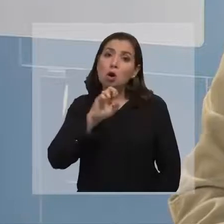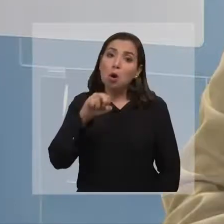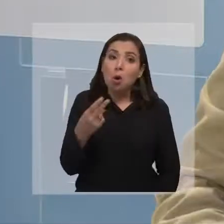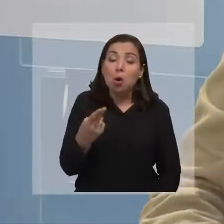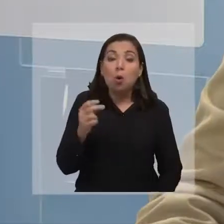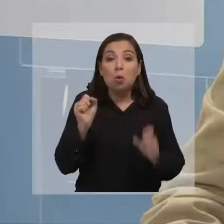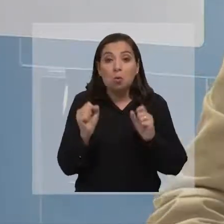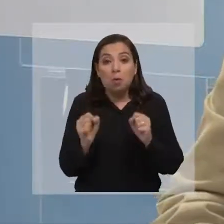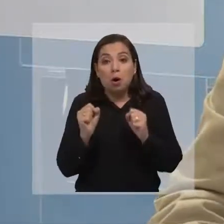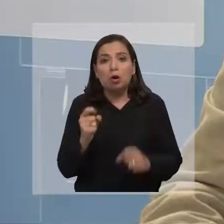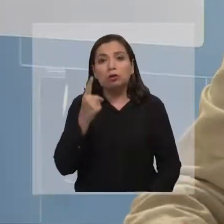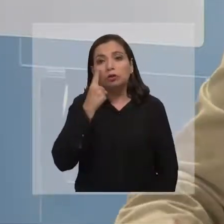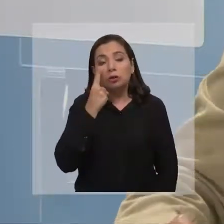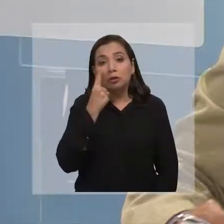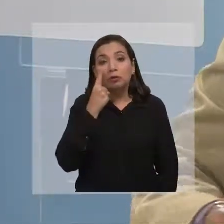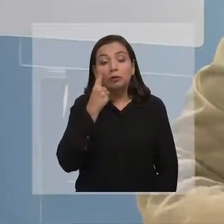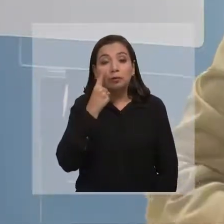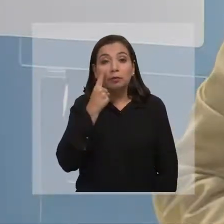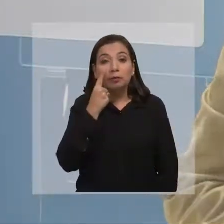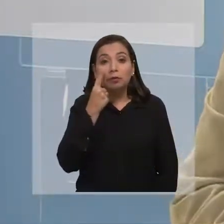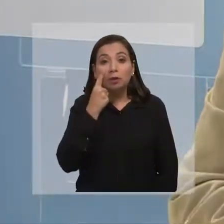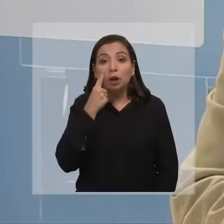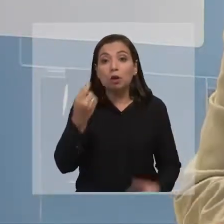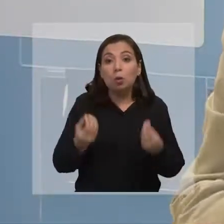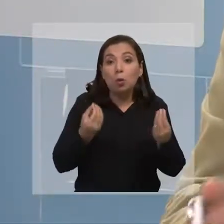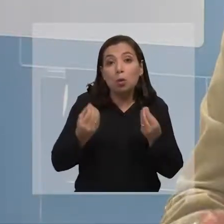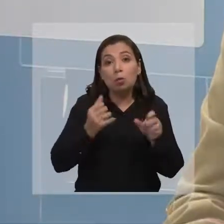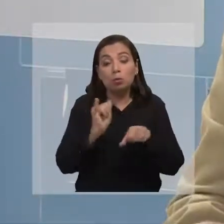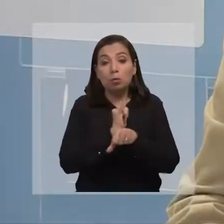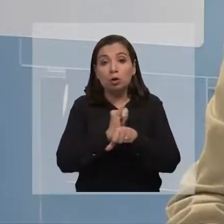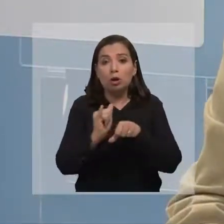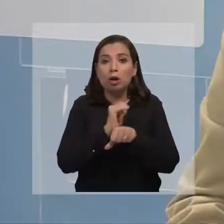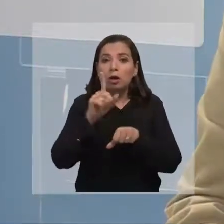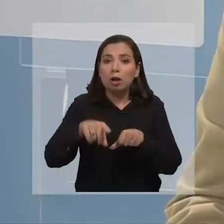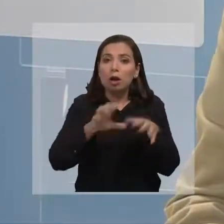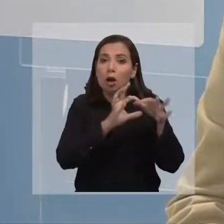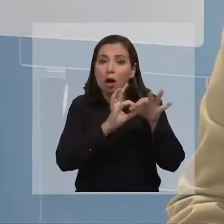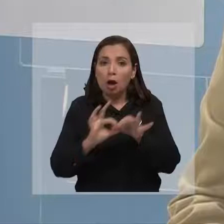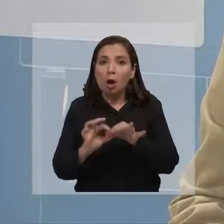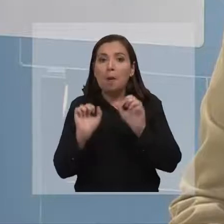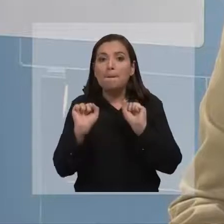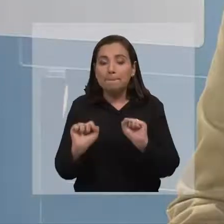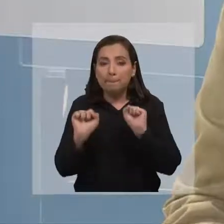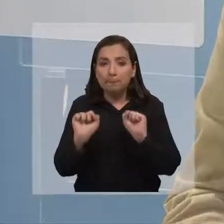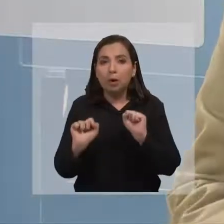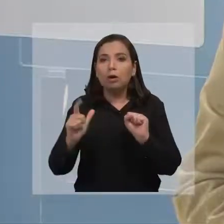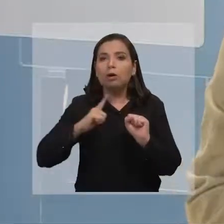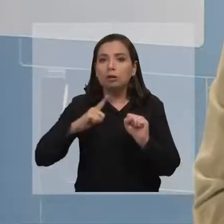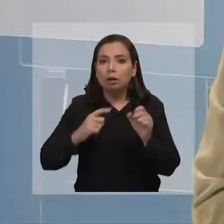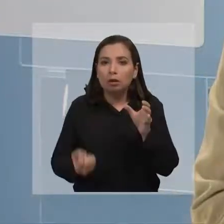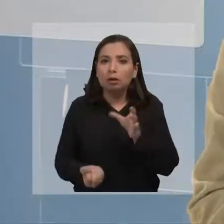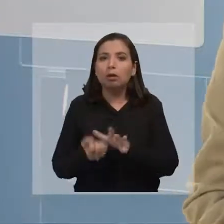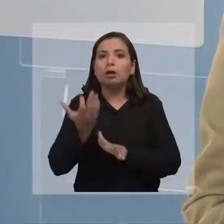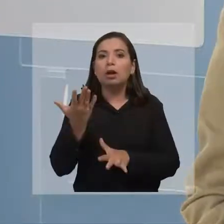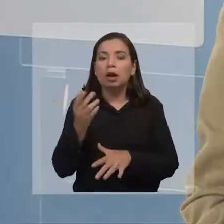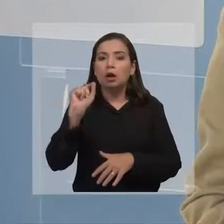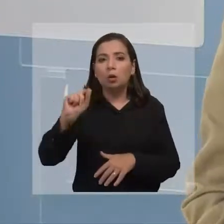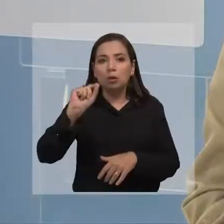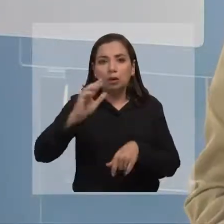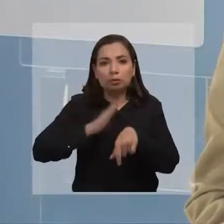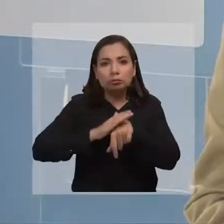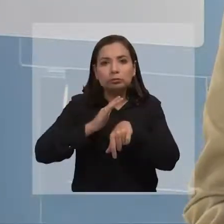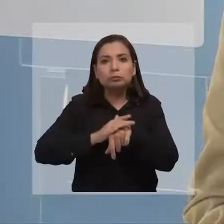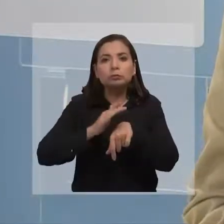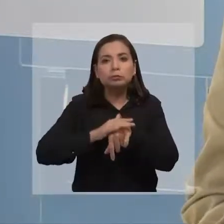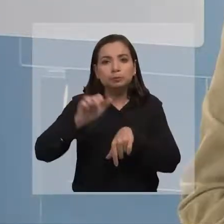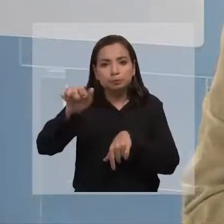uma medida remota de um contexto que poderá vir a ser construída a partir de um acirramento ou